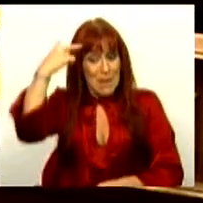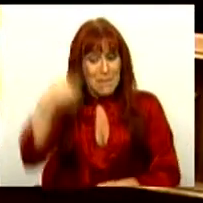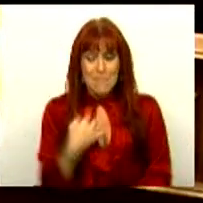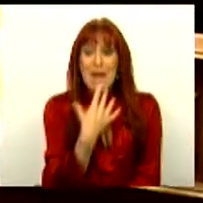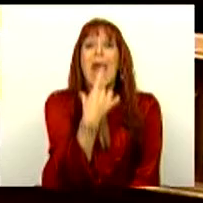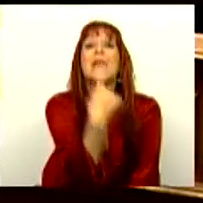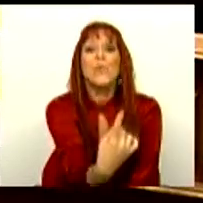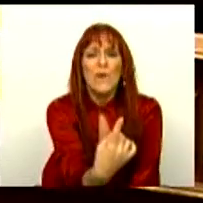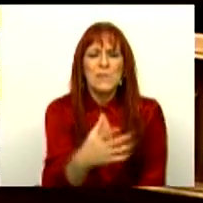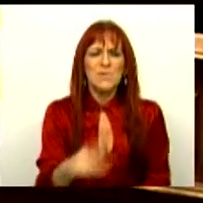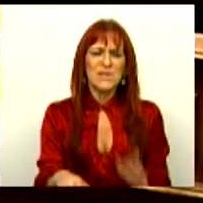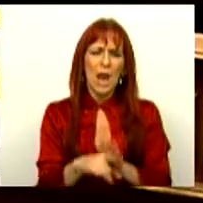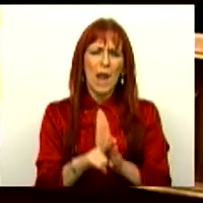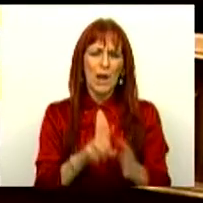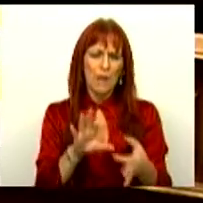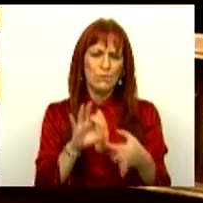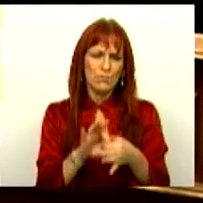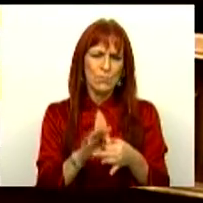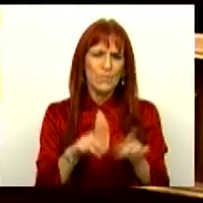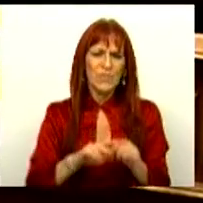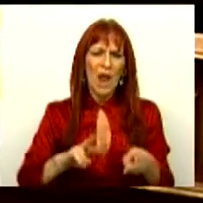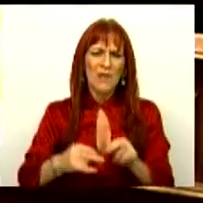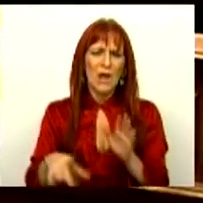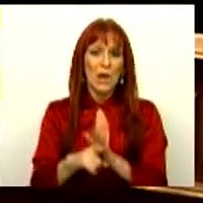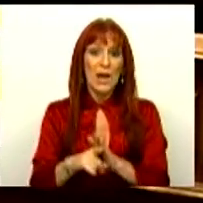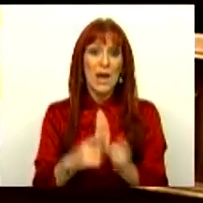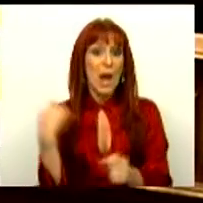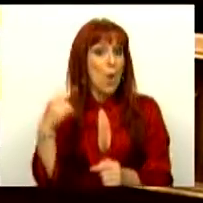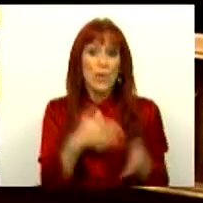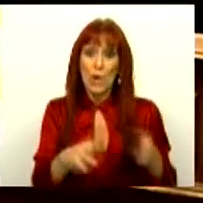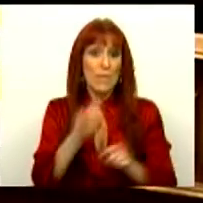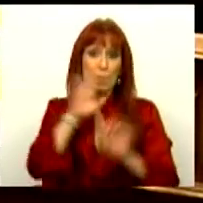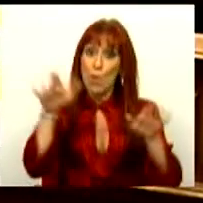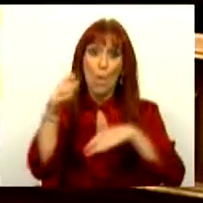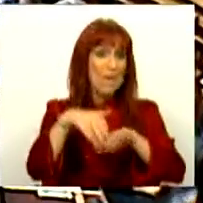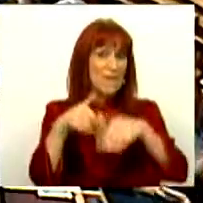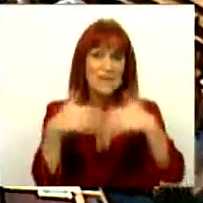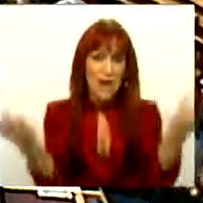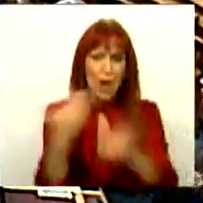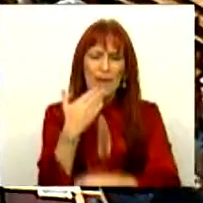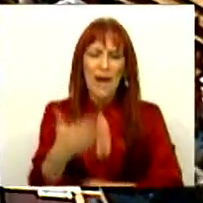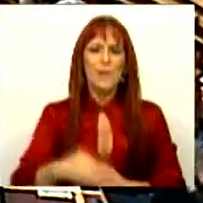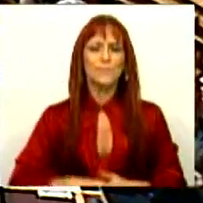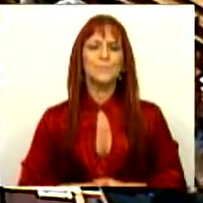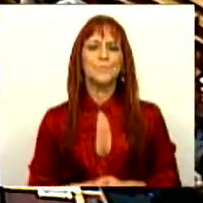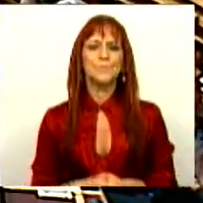individual tem que ser a lei que o consagra e alterar a lei penso que é o único caminho possível para o fazer. Muito obrigado.